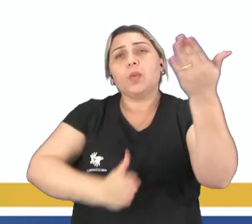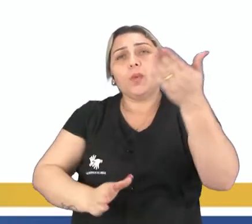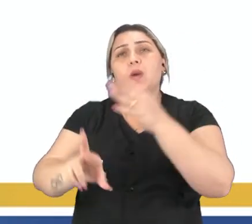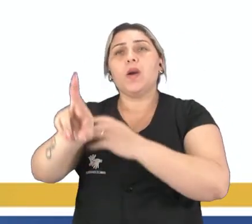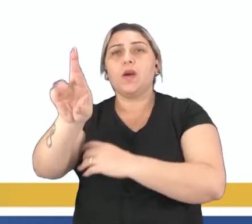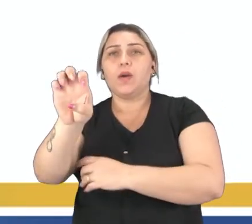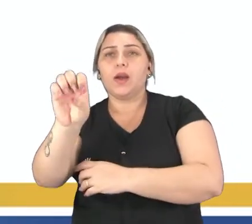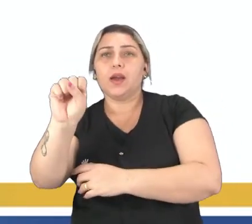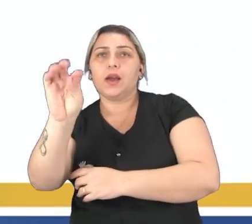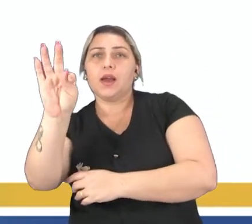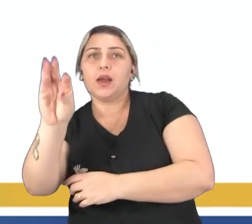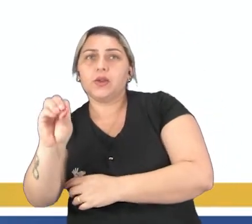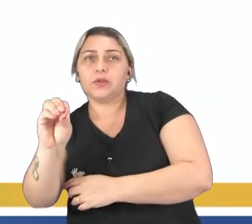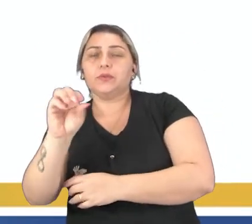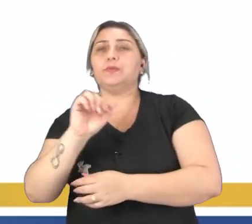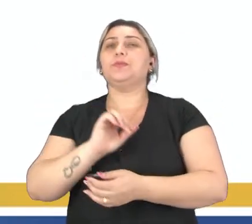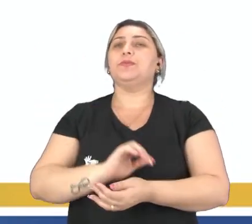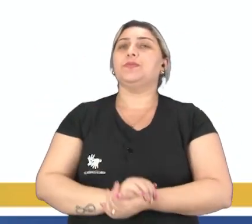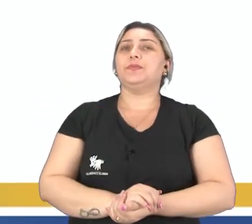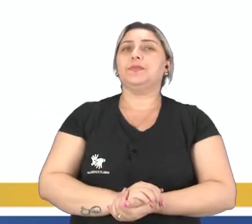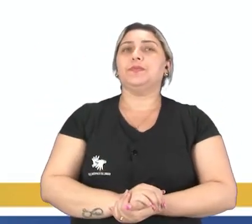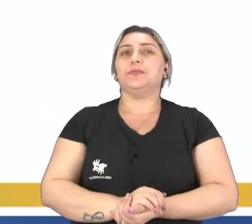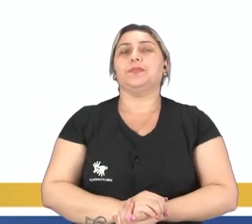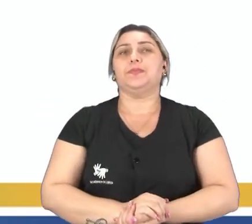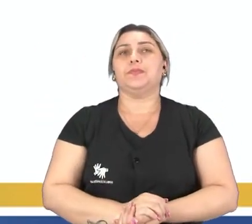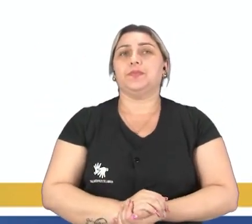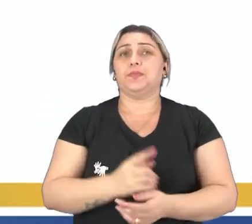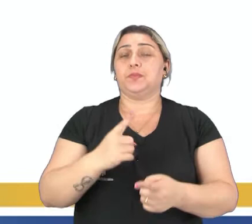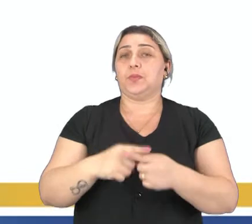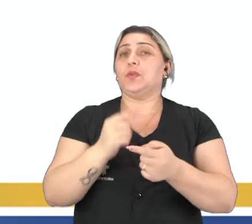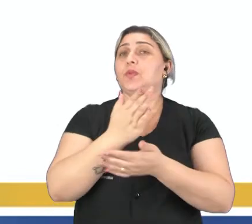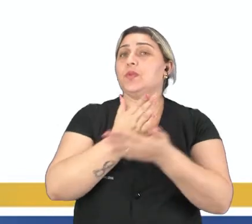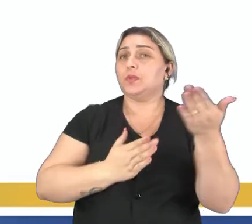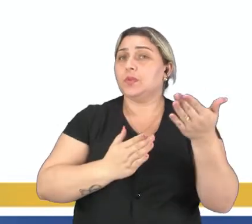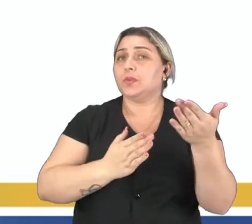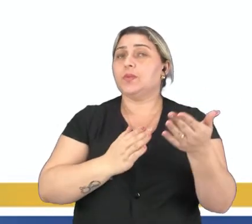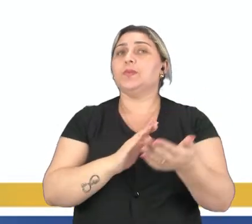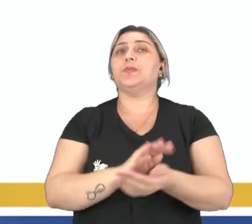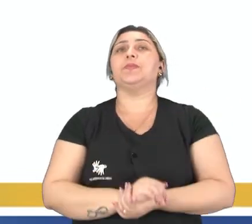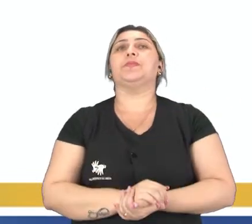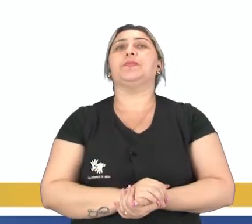sobrou dessa divisão, ele é chamado de resto, né? Porque sobrou isso.